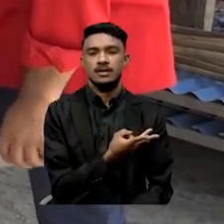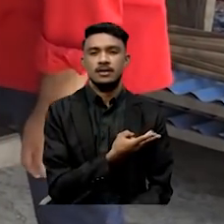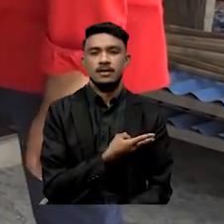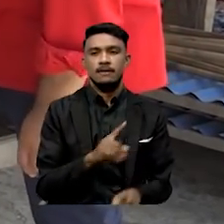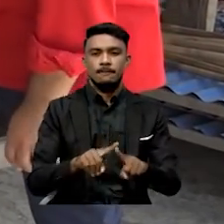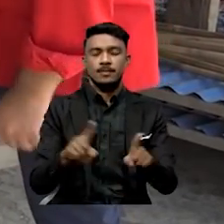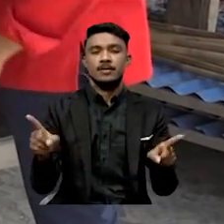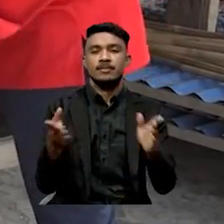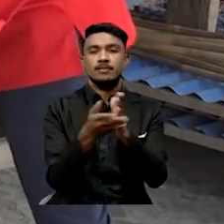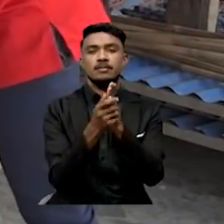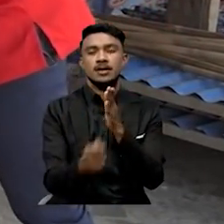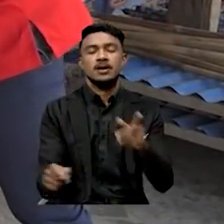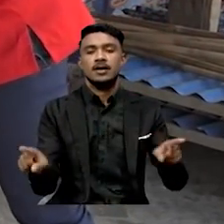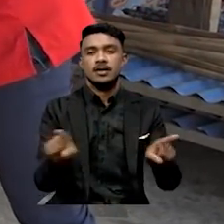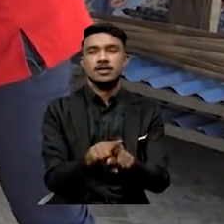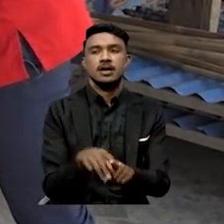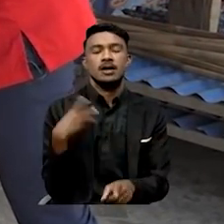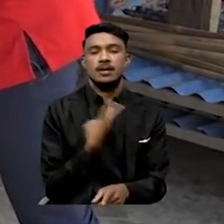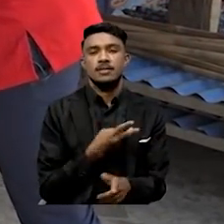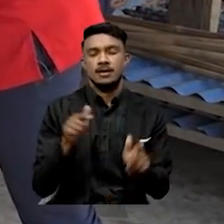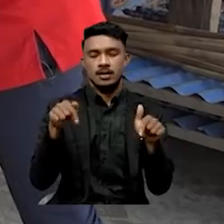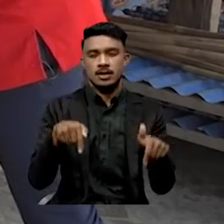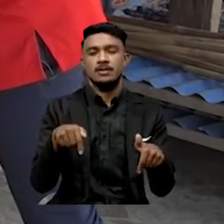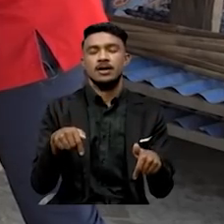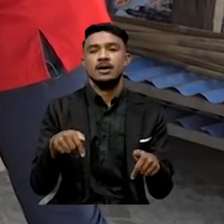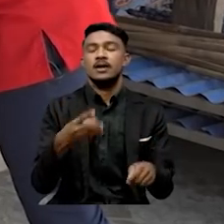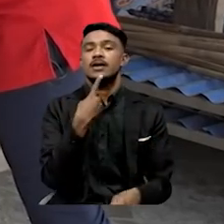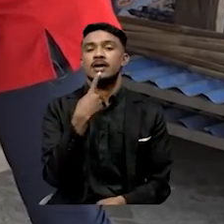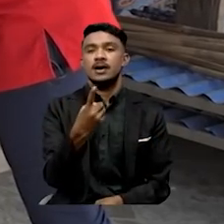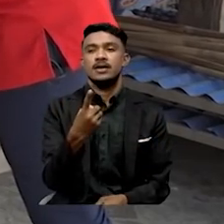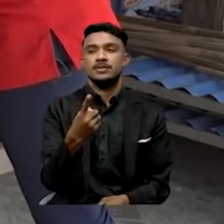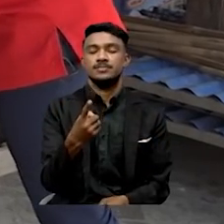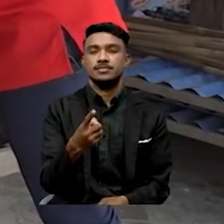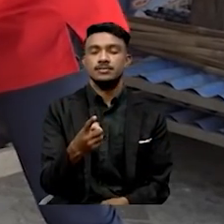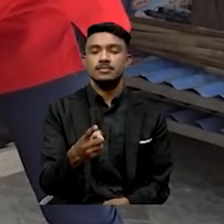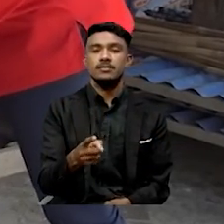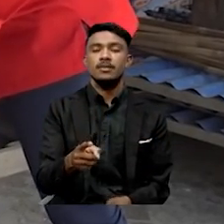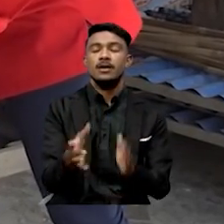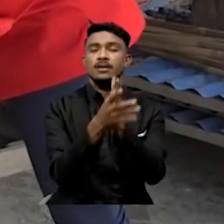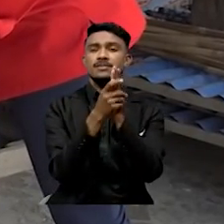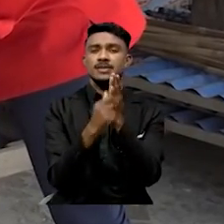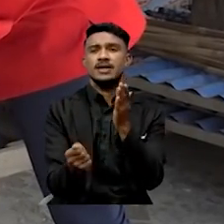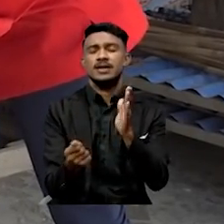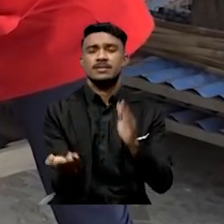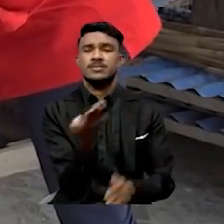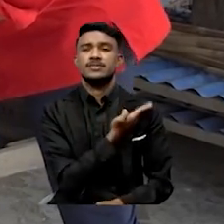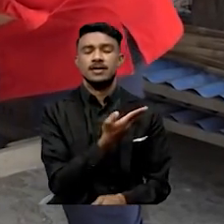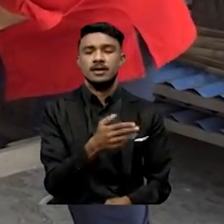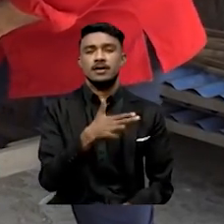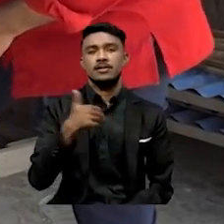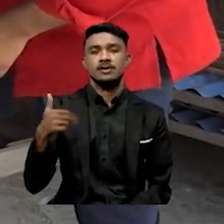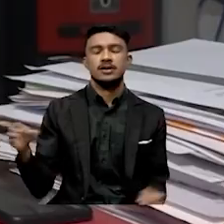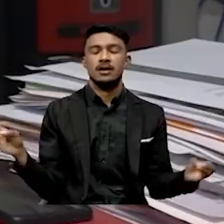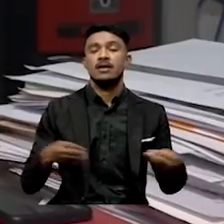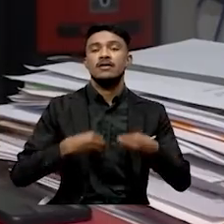mina hansa ami ne i hane ma sira ne be ke hane ne mina ne foli me ma sa he Indonesia sela fo mina mai